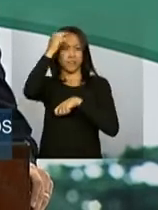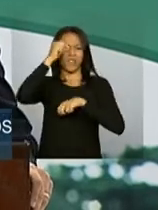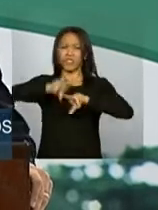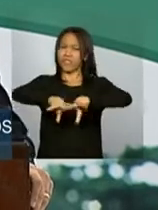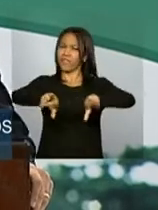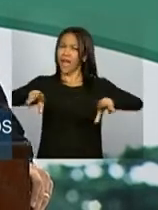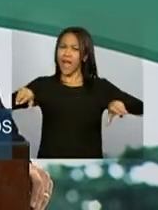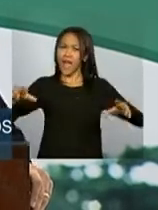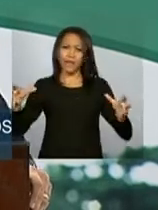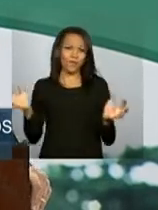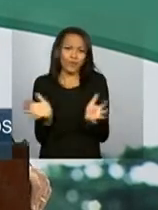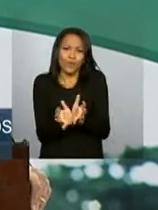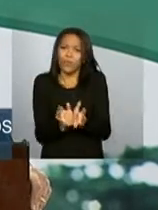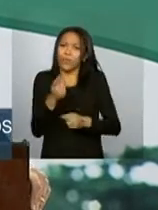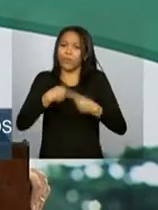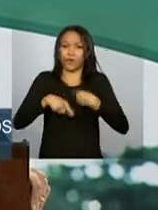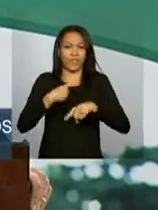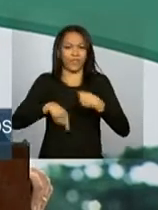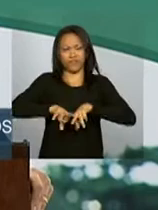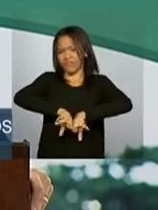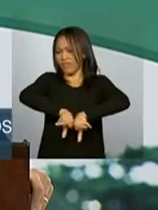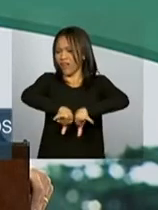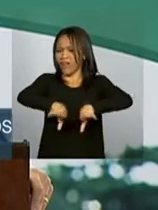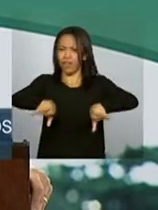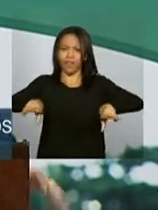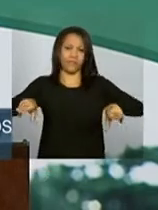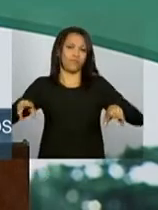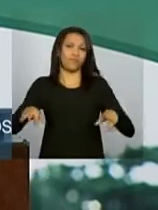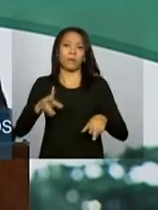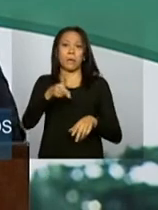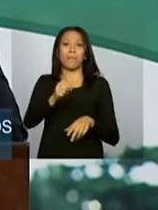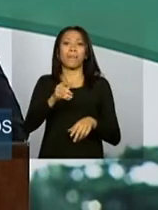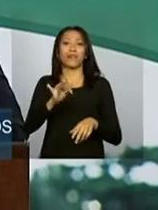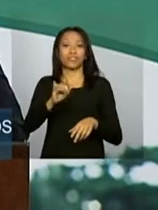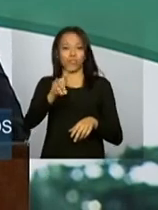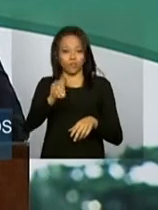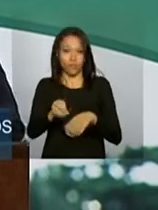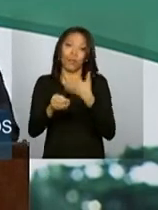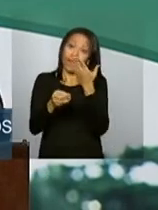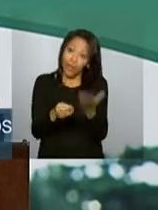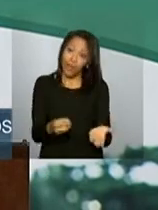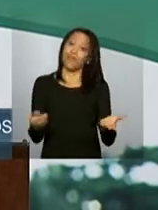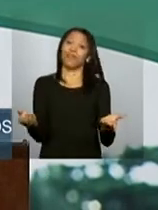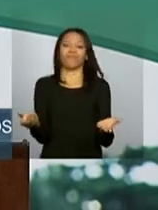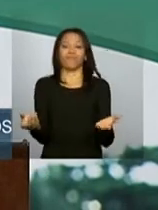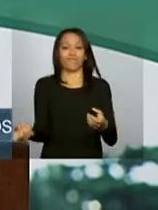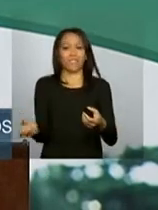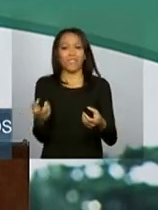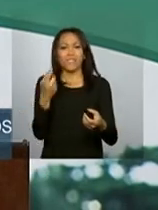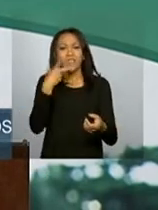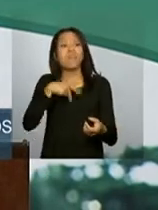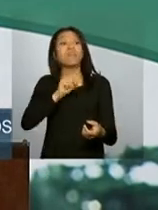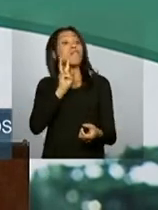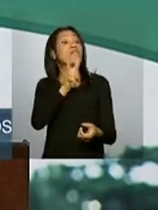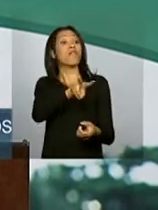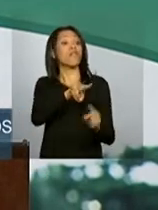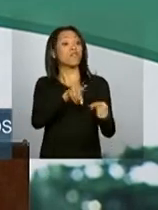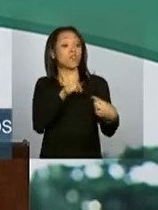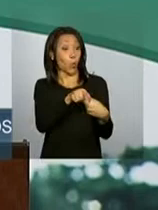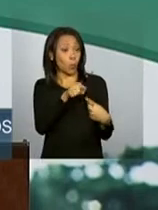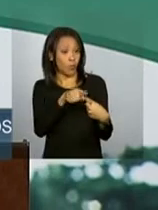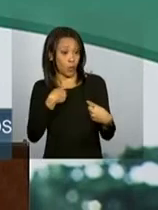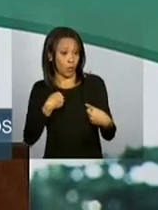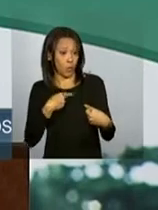partidos, governadores de todos os partidos. O novo é isso, é fazer sem olhar o título de